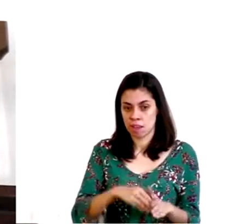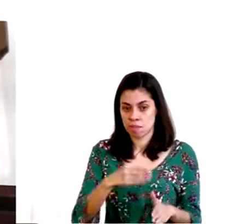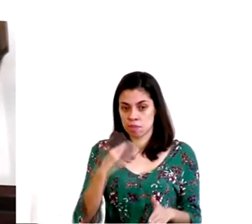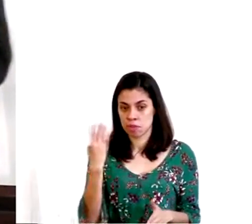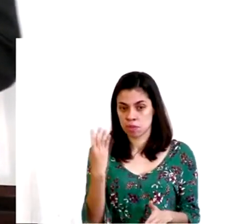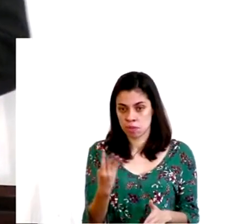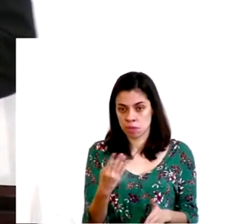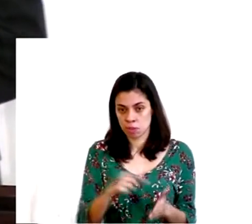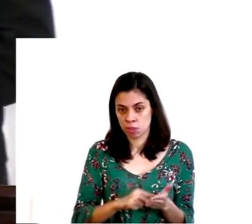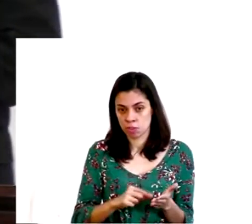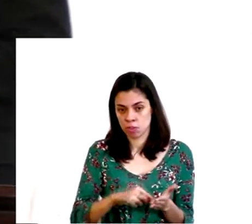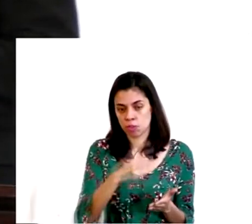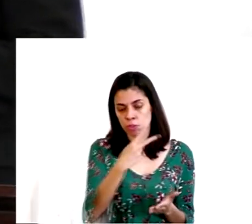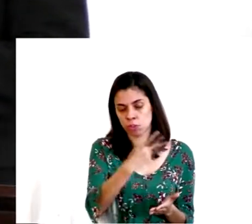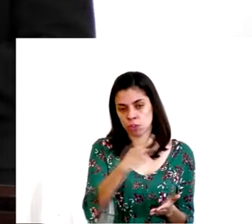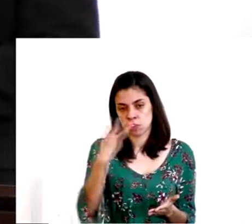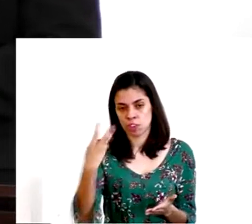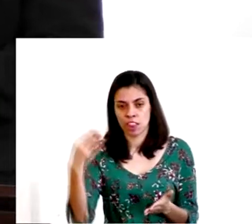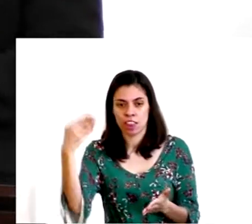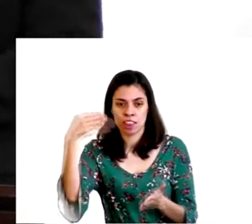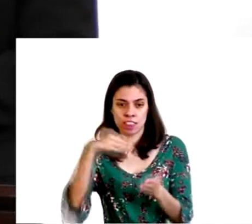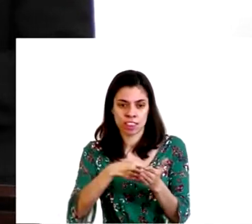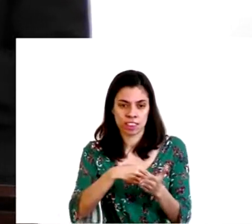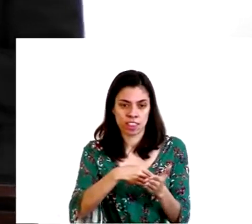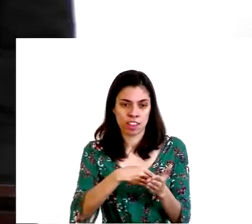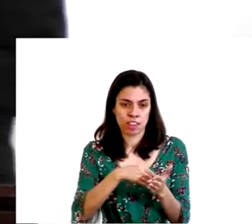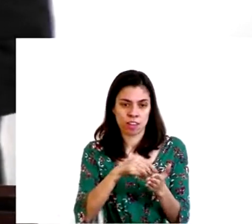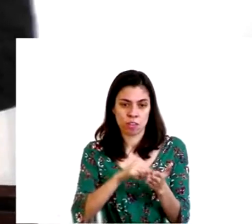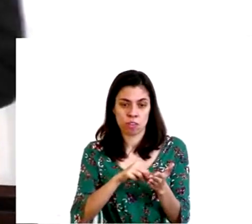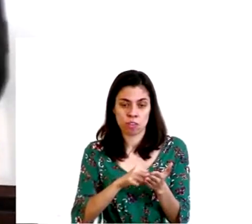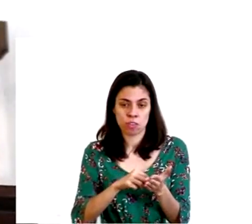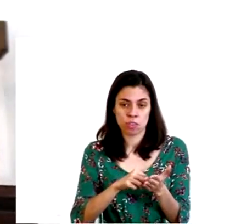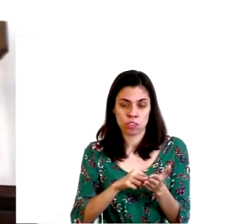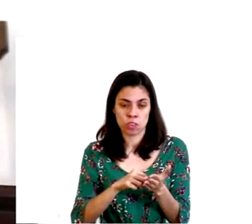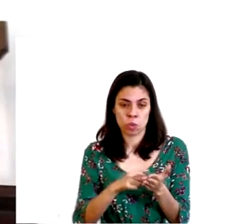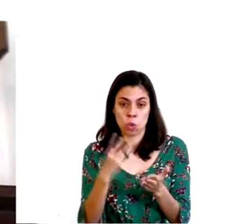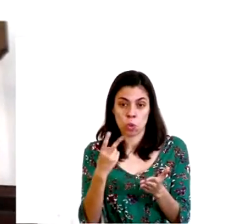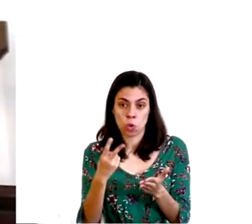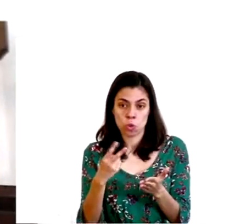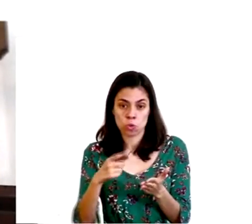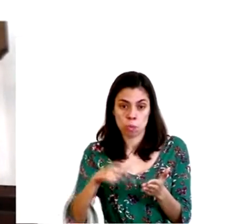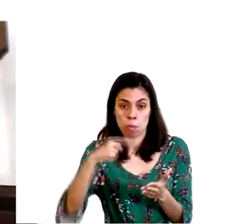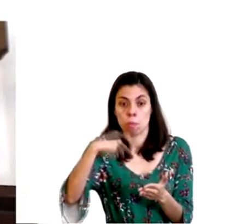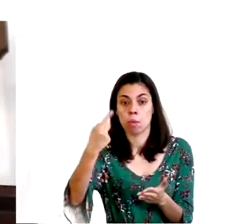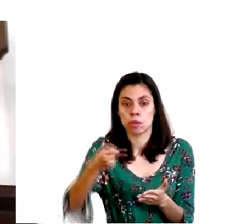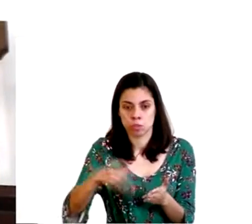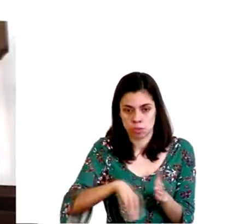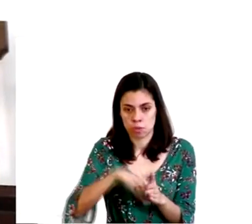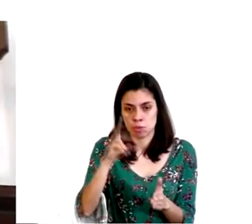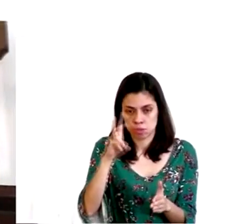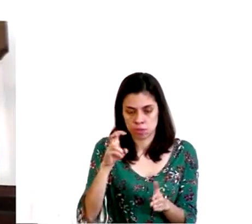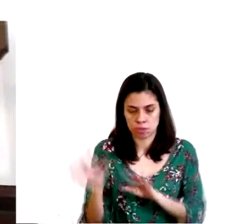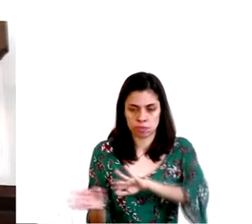versículo 23, até o versículo 2 do capítulo 5. Assim diz a palavra do Senhor.